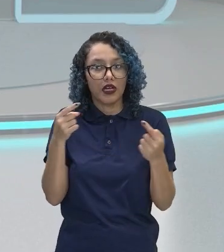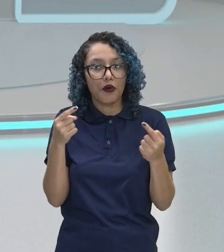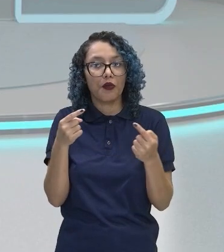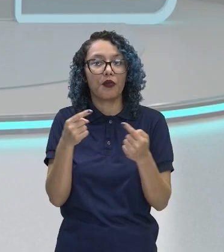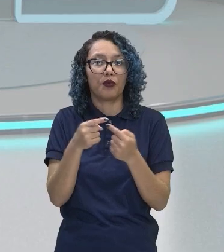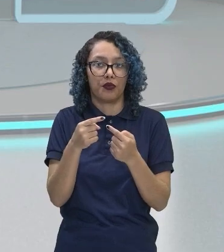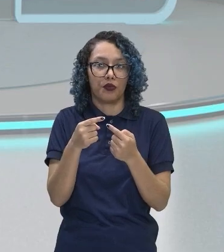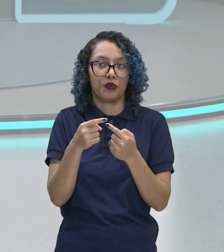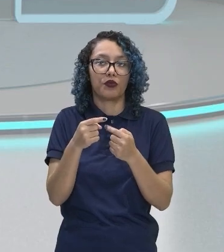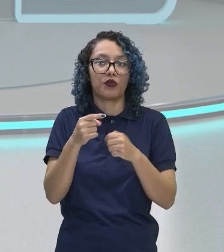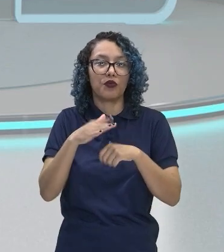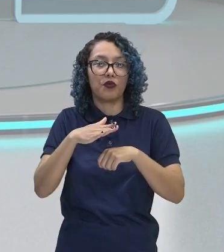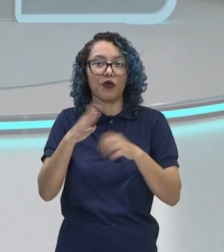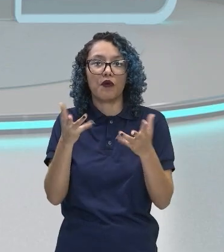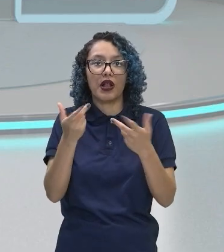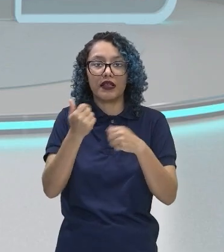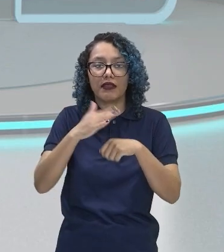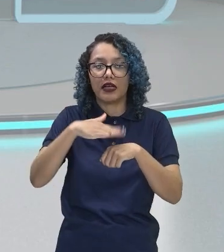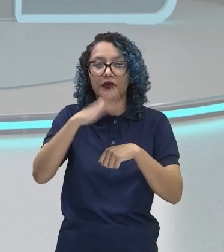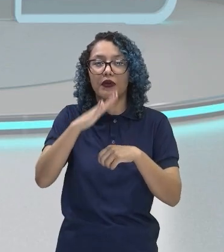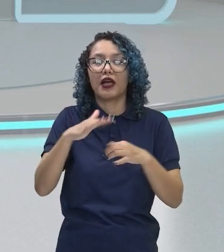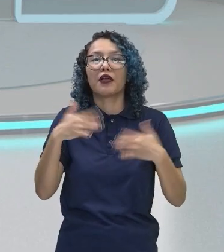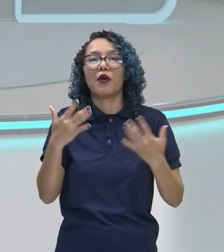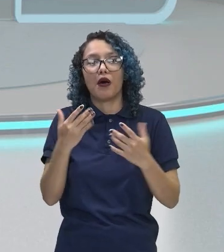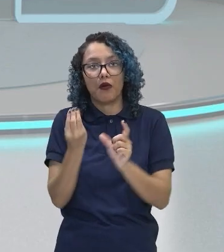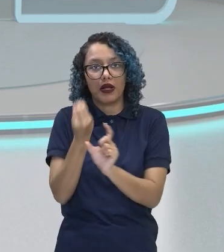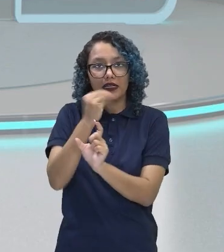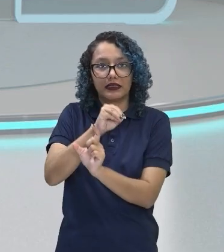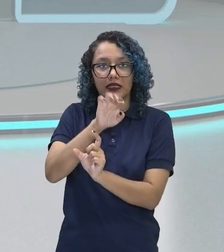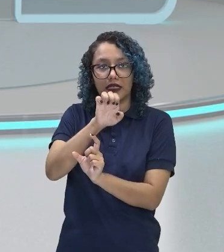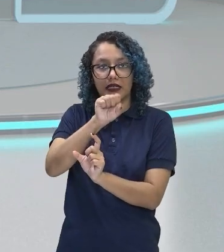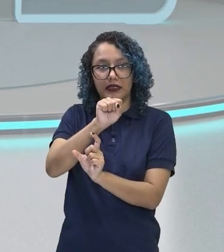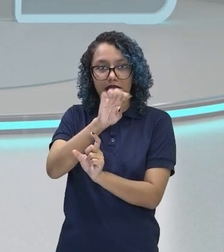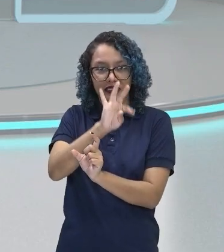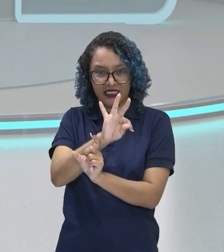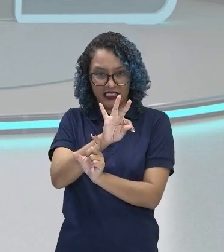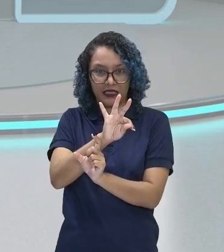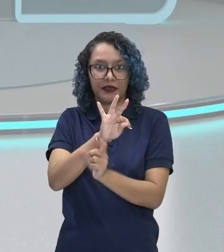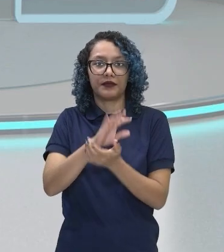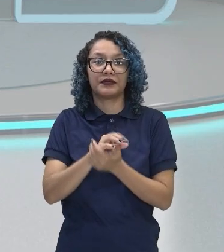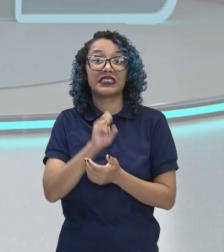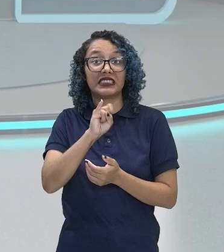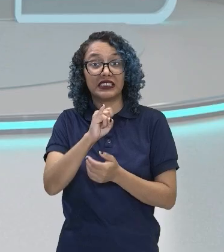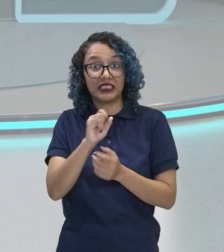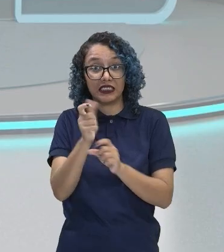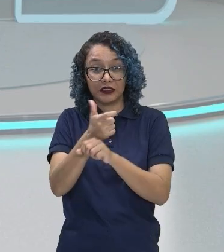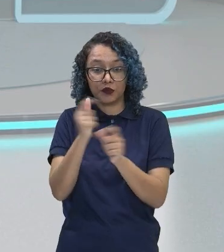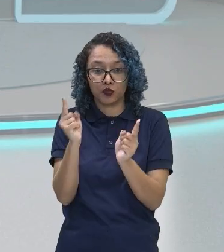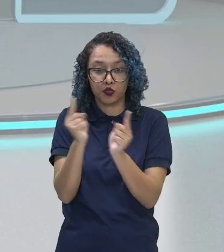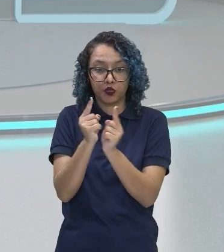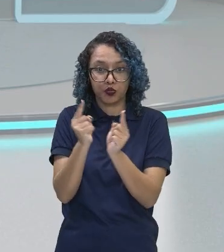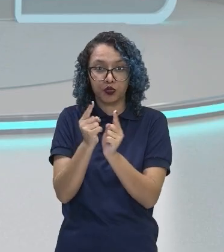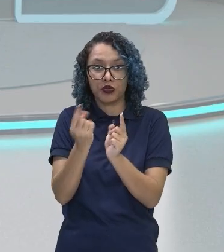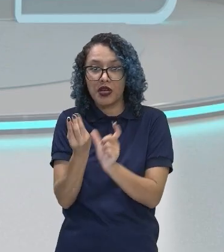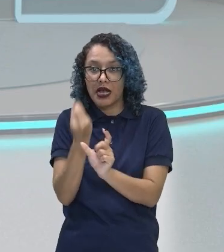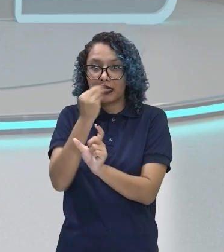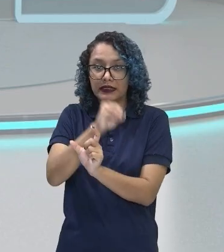pela presença de EST. Adjetivos curtos, eu acrescento EST. Olha só o